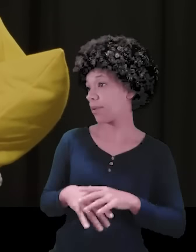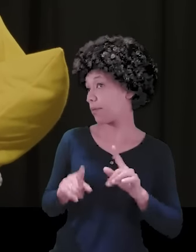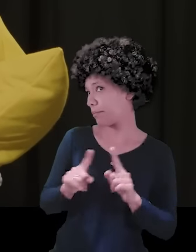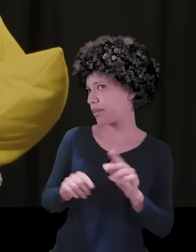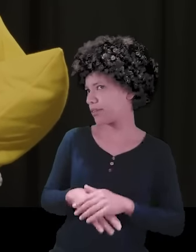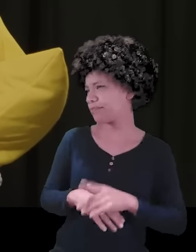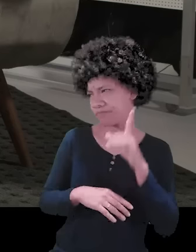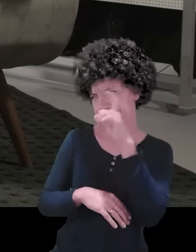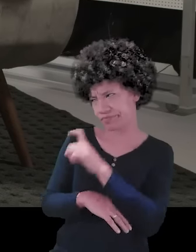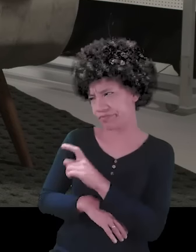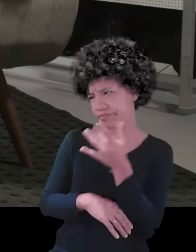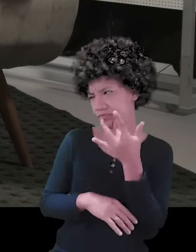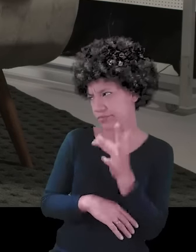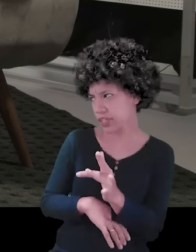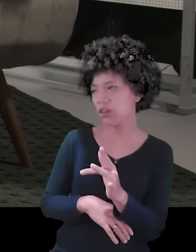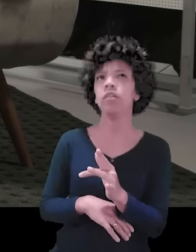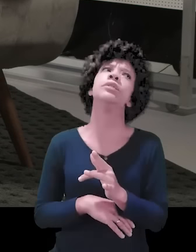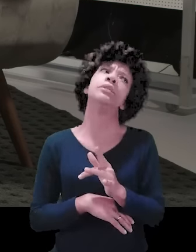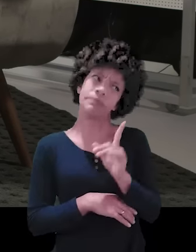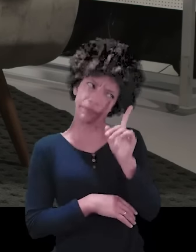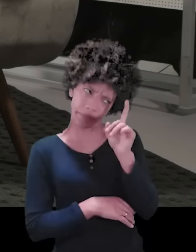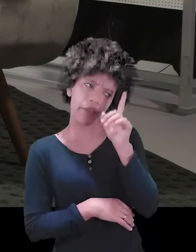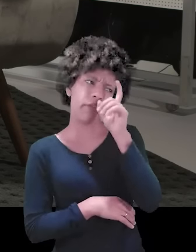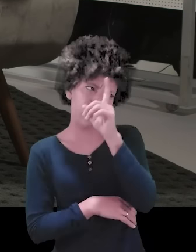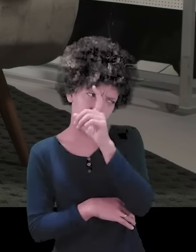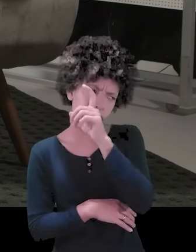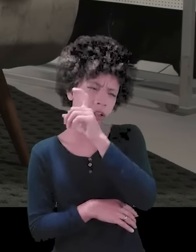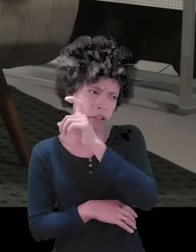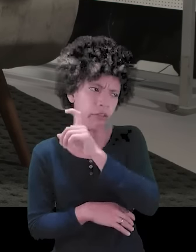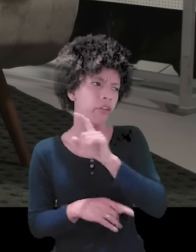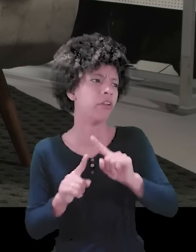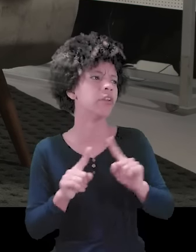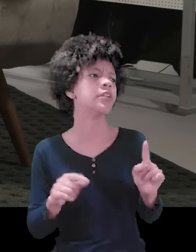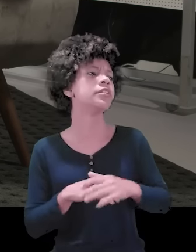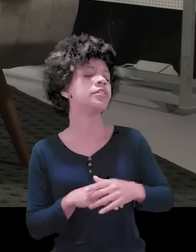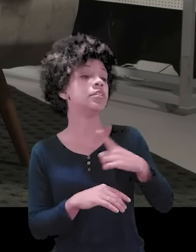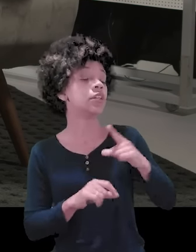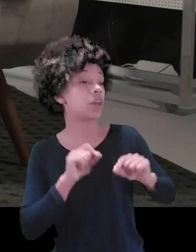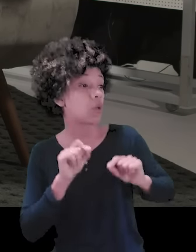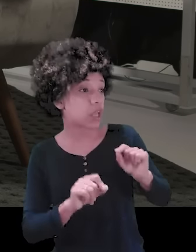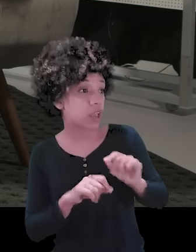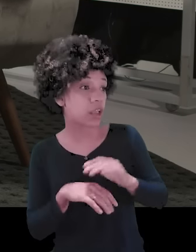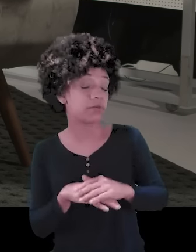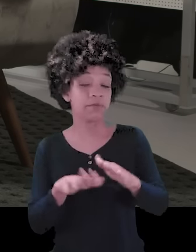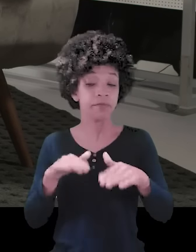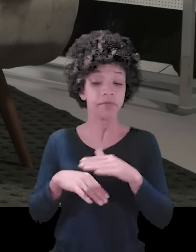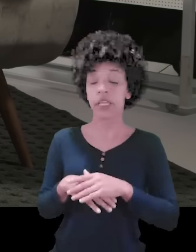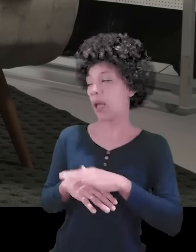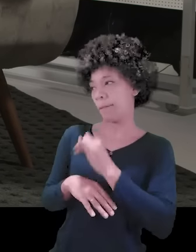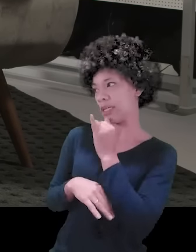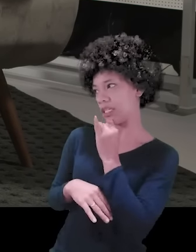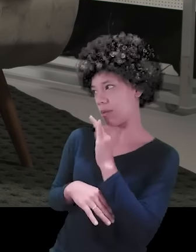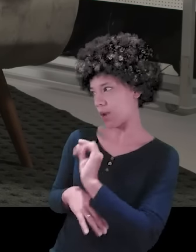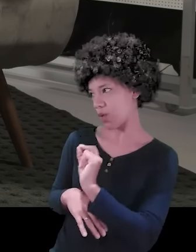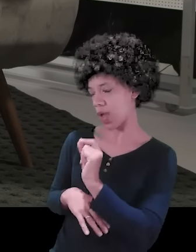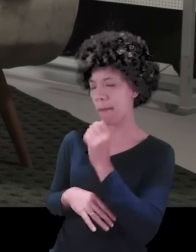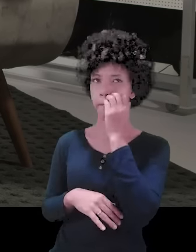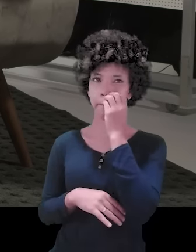mas é bem difícil que não saiba bem difícil não sei difícil não sabia que assim mas eu queria eu falei é isso é tipo